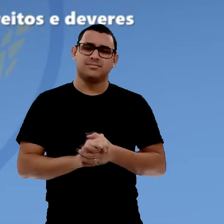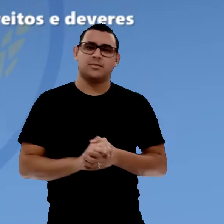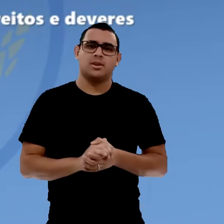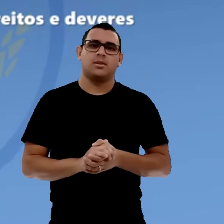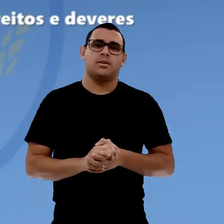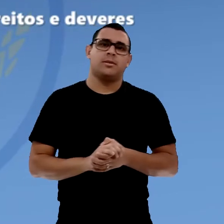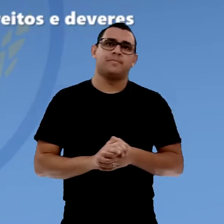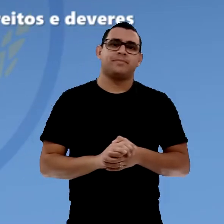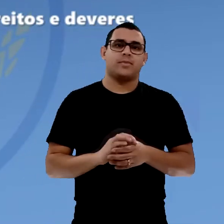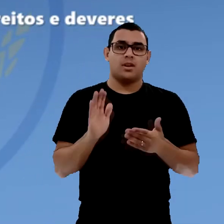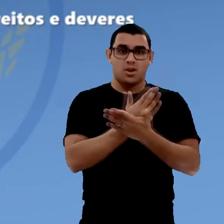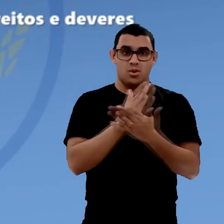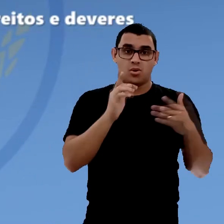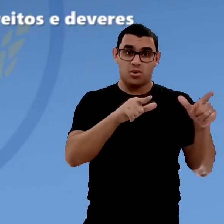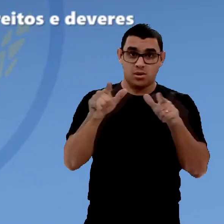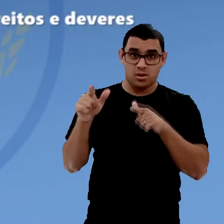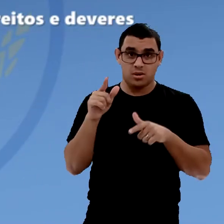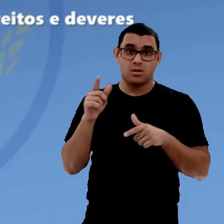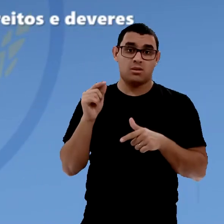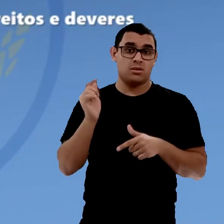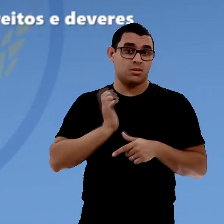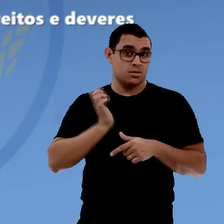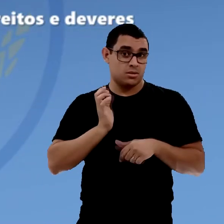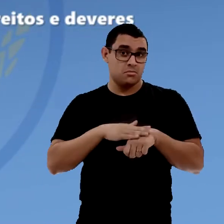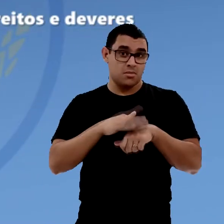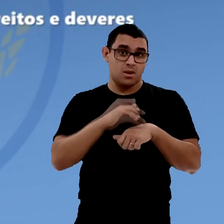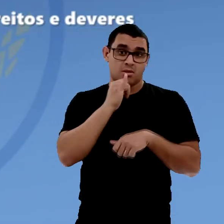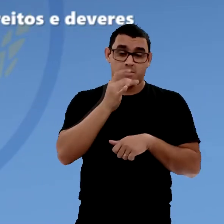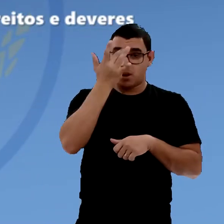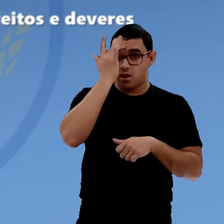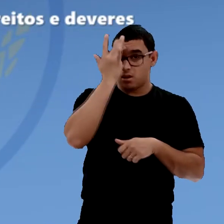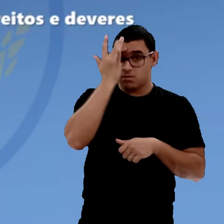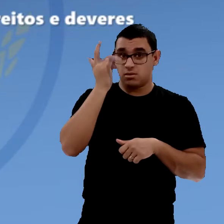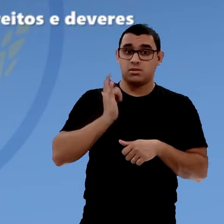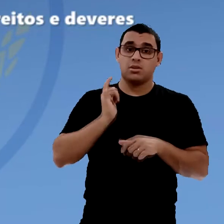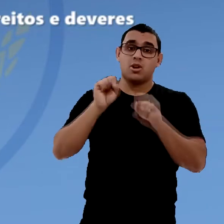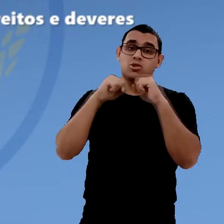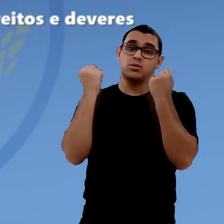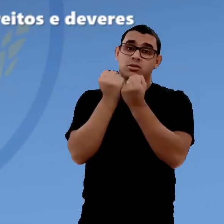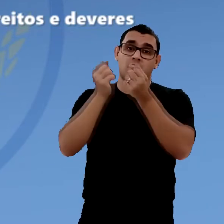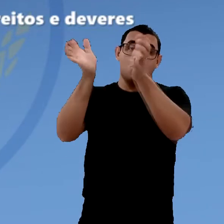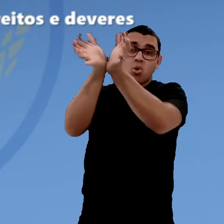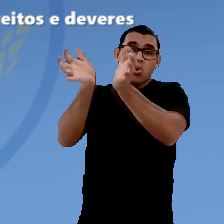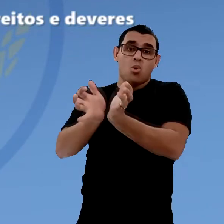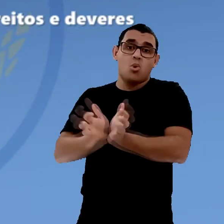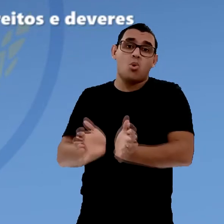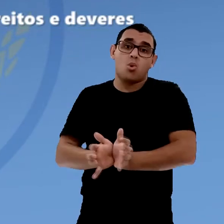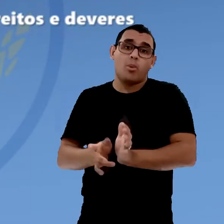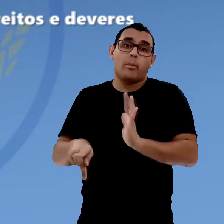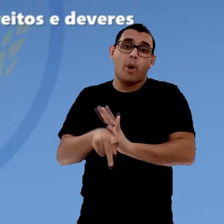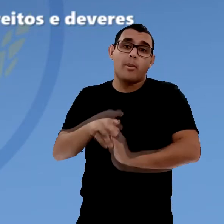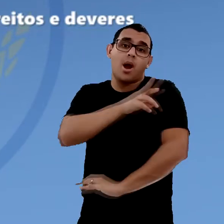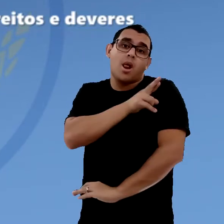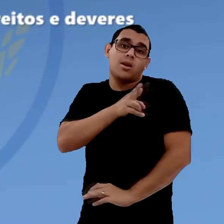é mais legalizada, como por exemplo na Índia, com a sociedade de castas, esses direitos e deveres